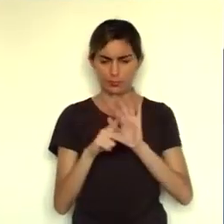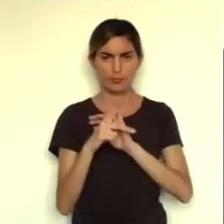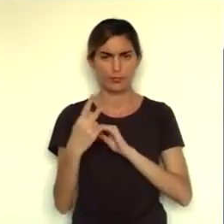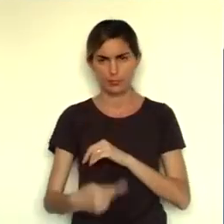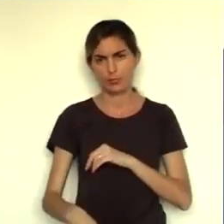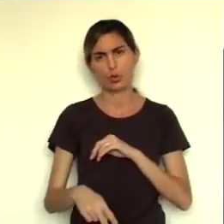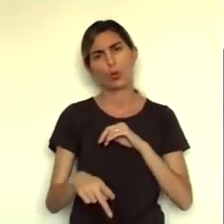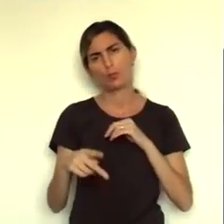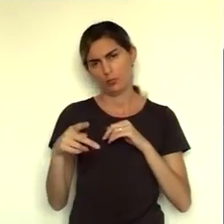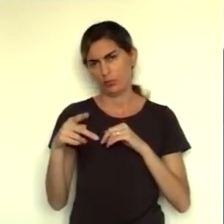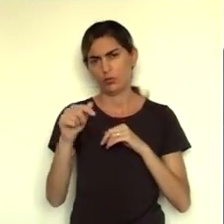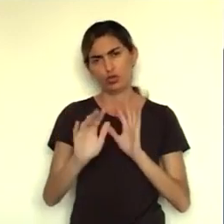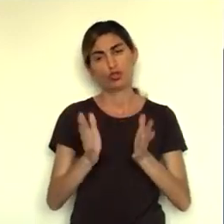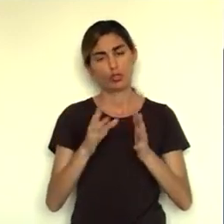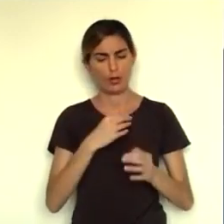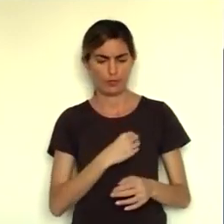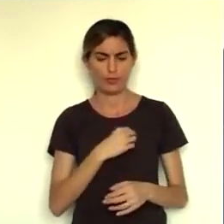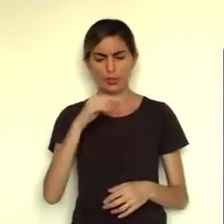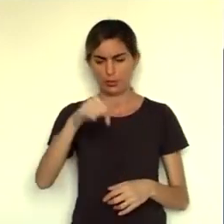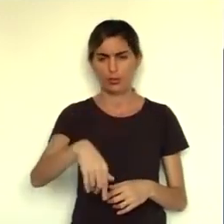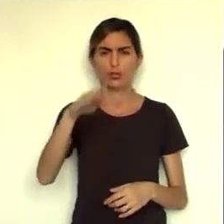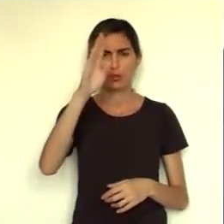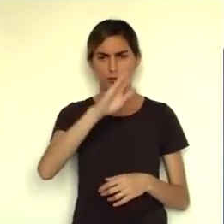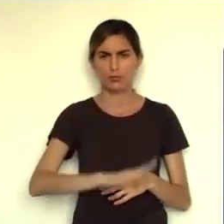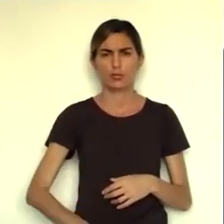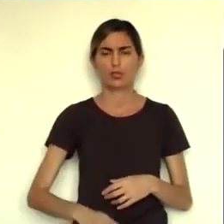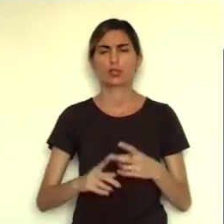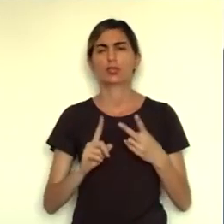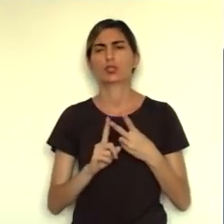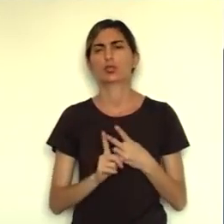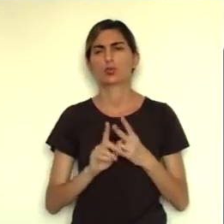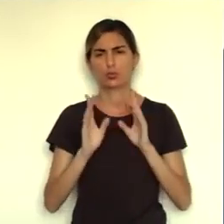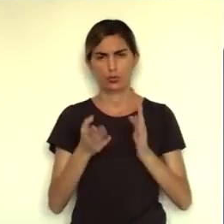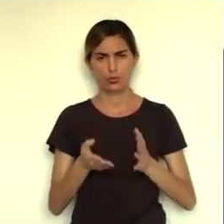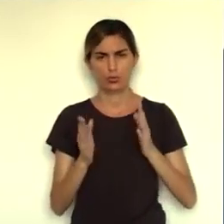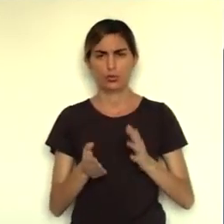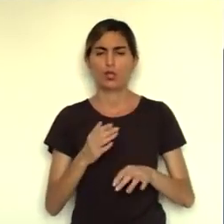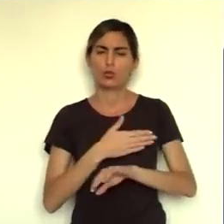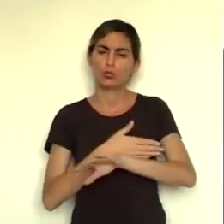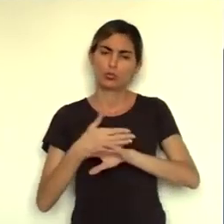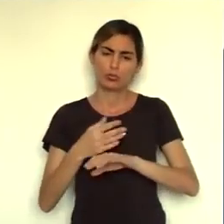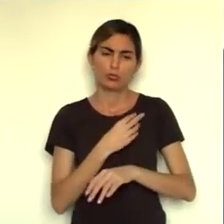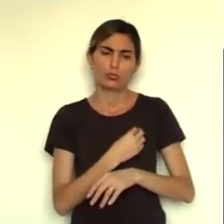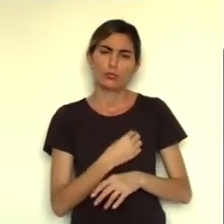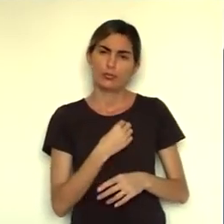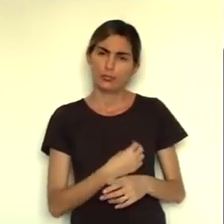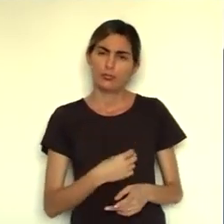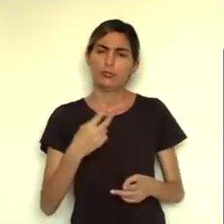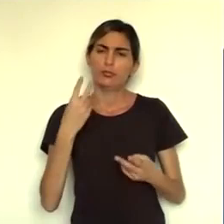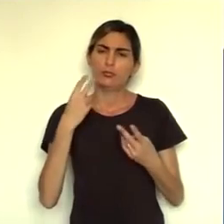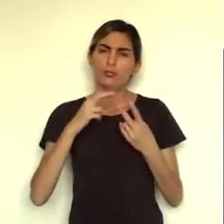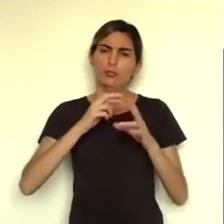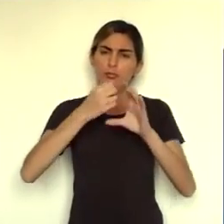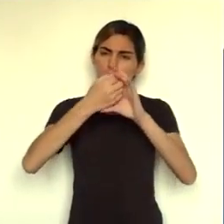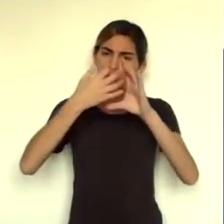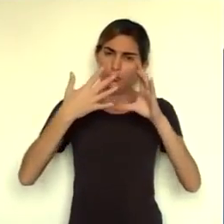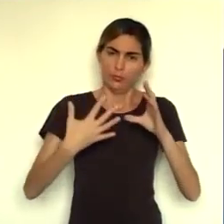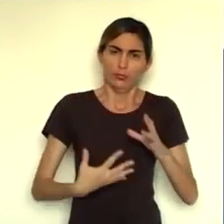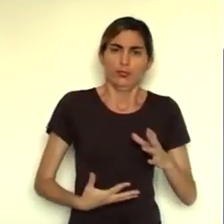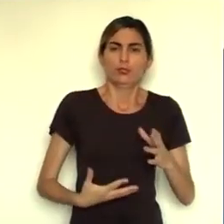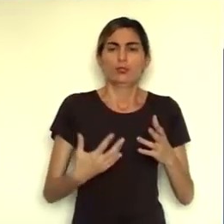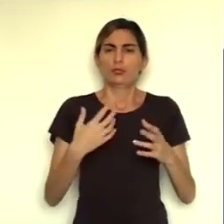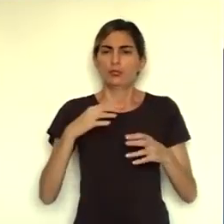habitante nativo, o habitante que já estava aqui no território, né, com o seu modo de vida, com todas as